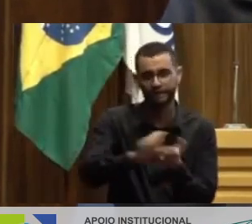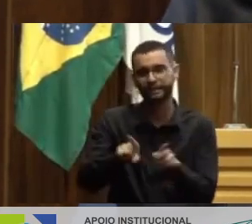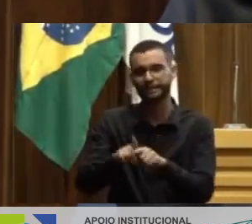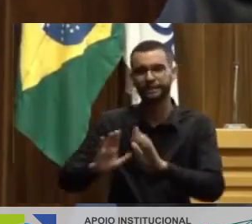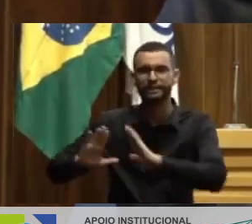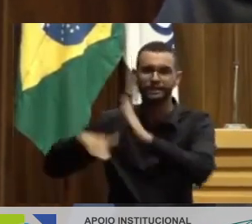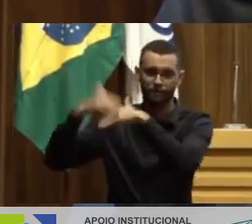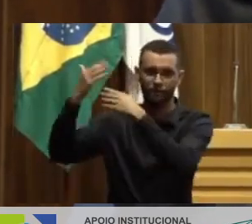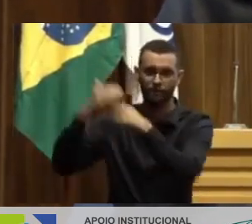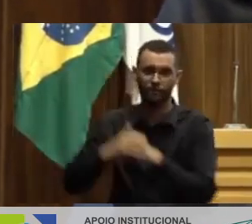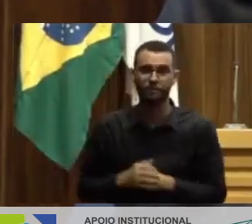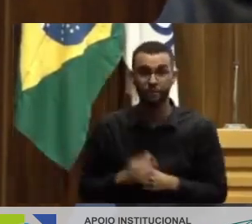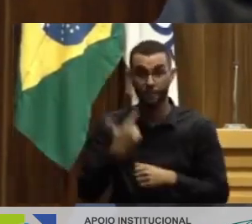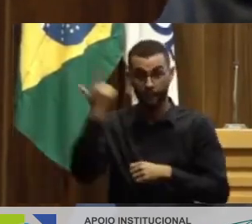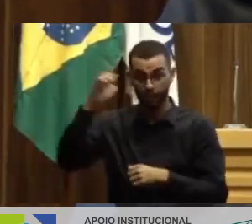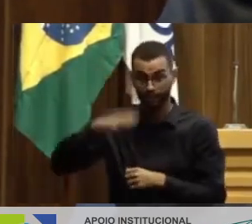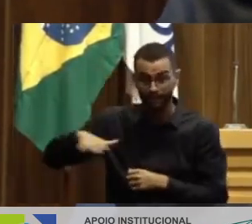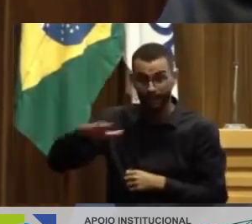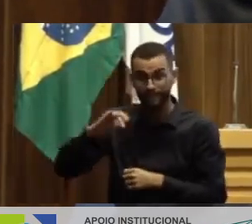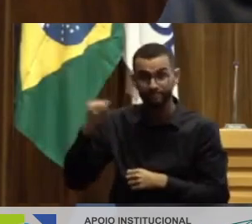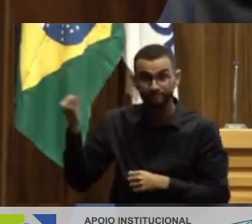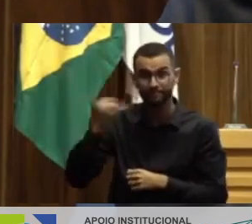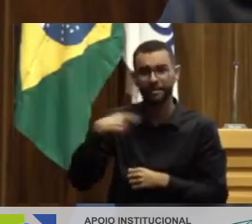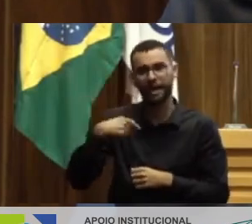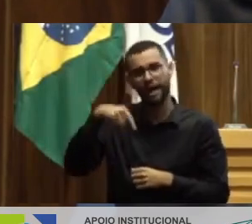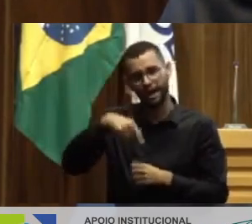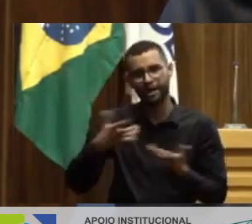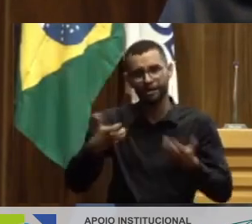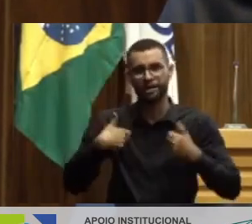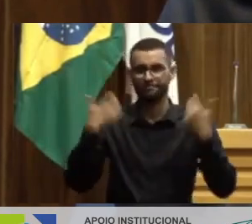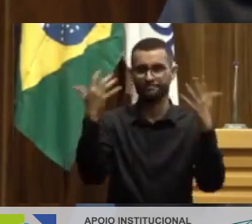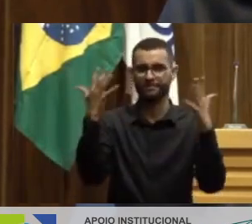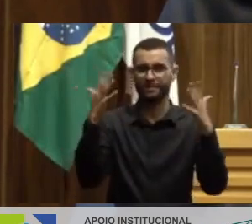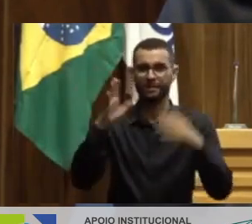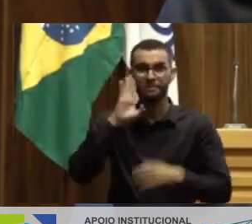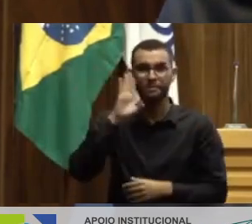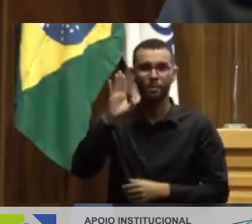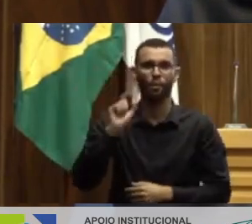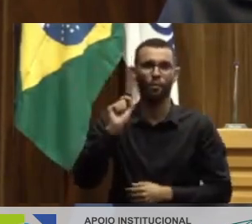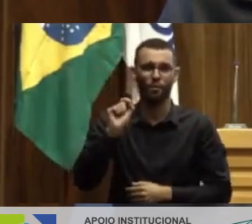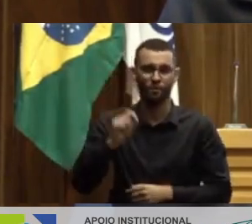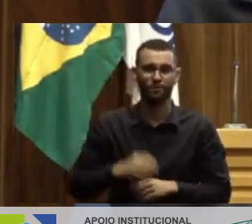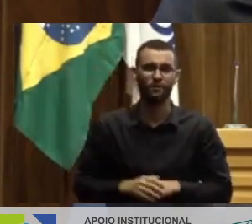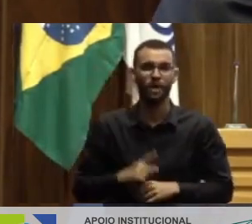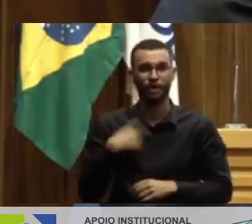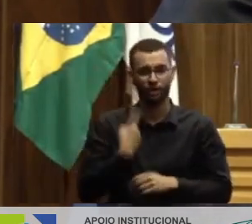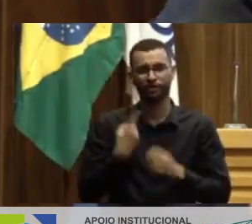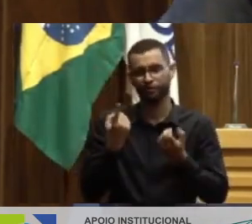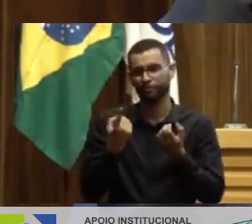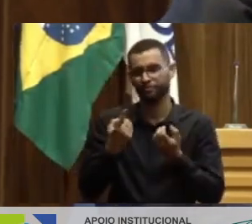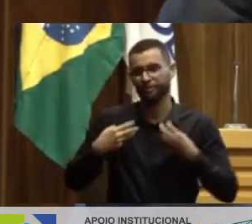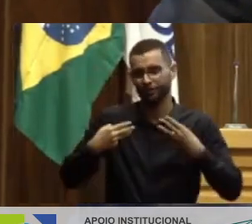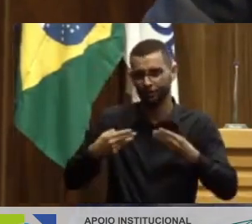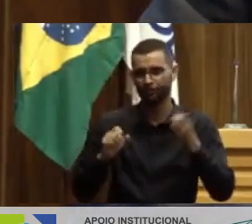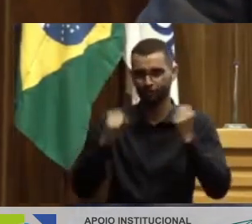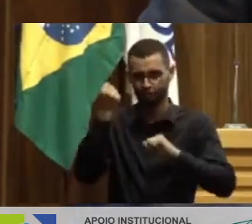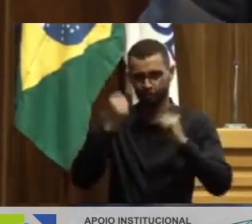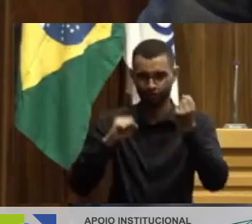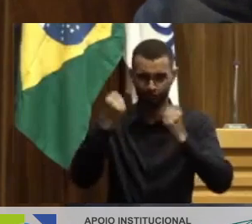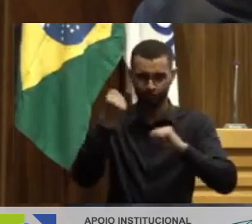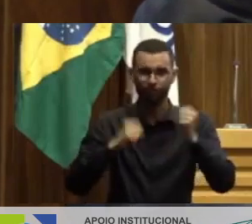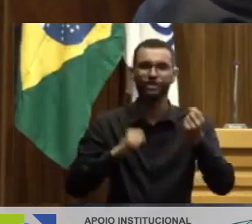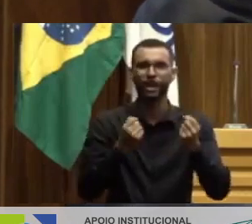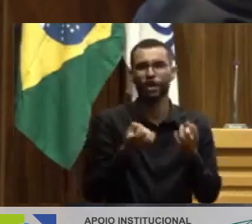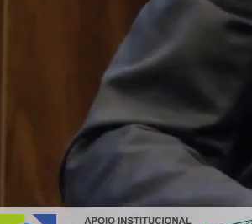Um outro segmento decisivo, e aqui eu quero parabenizar em especial o nosso ministro da Indústria e Comércio, é